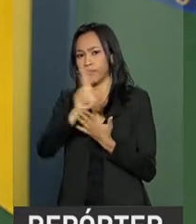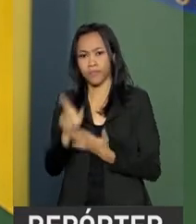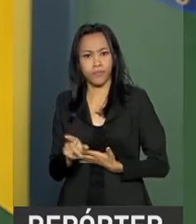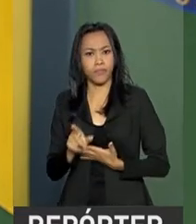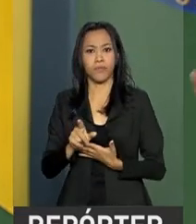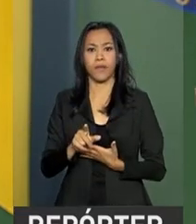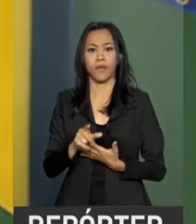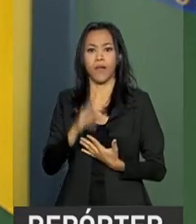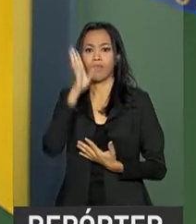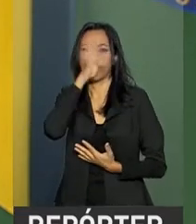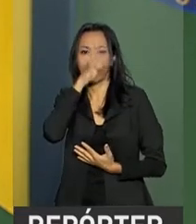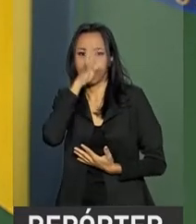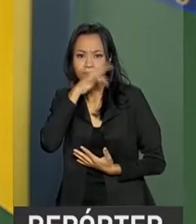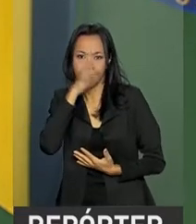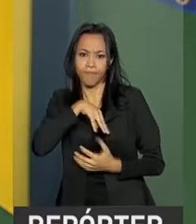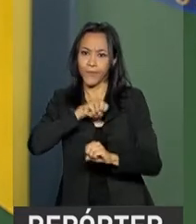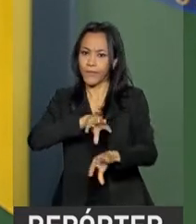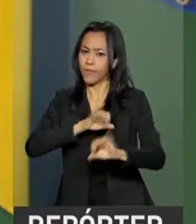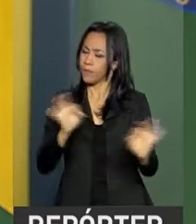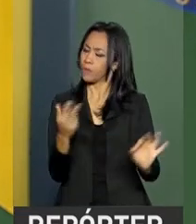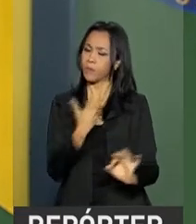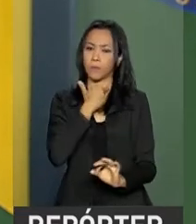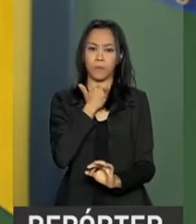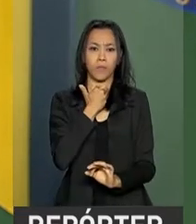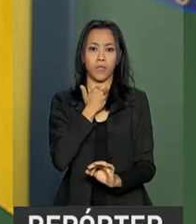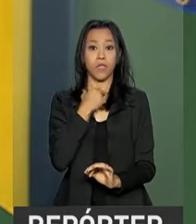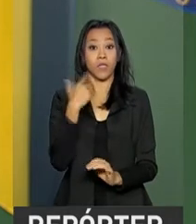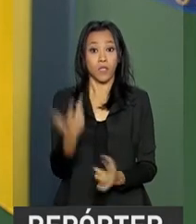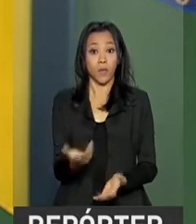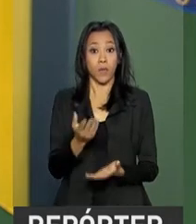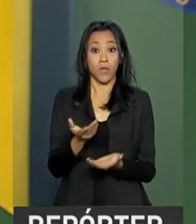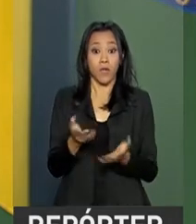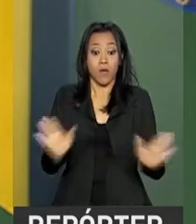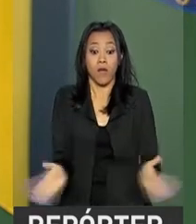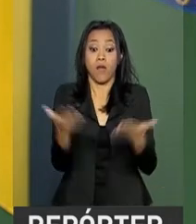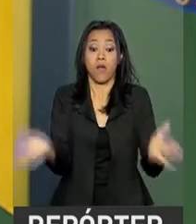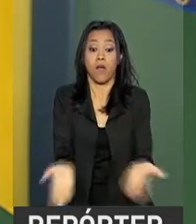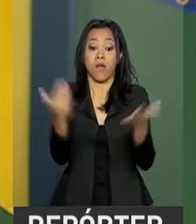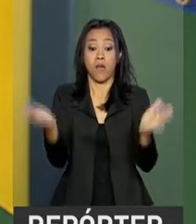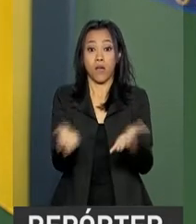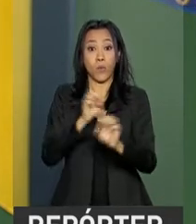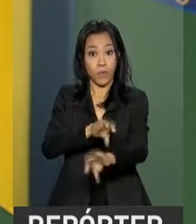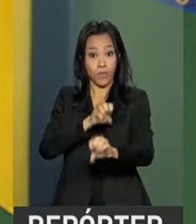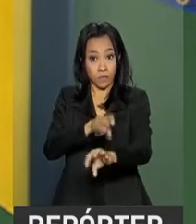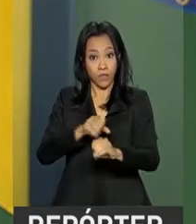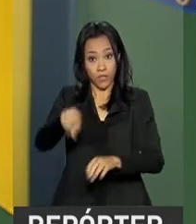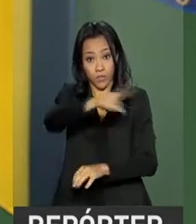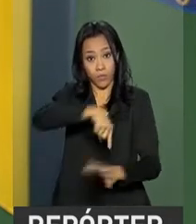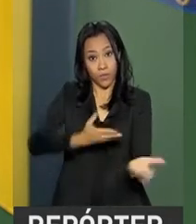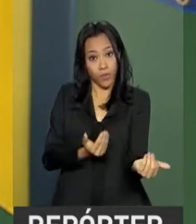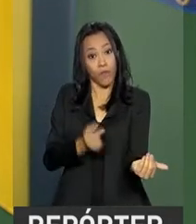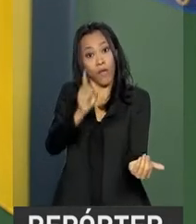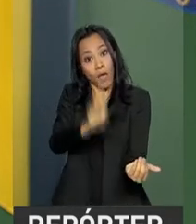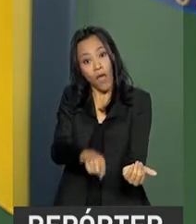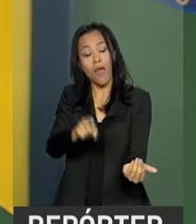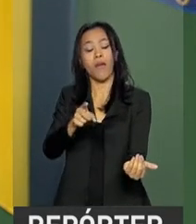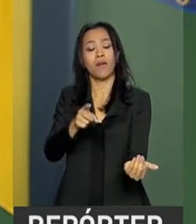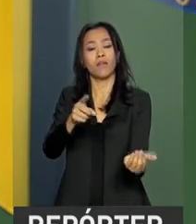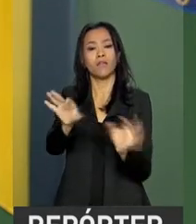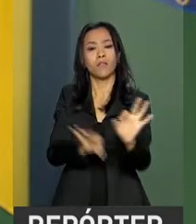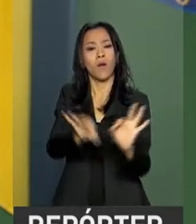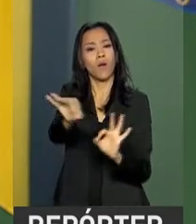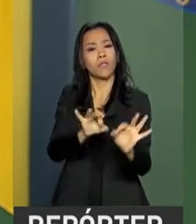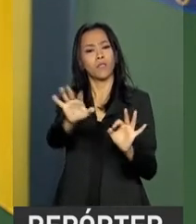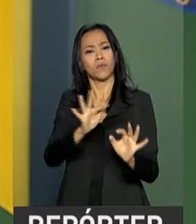aliás investir em nossos jovens é construir um futuro no diesel óptico de mais